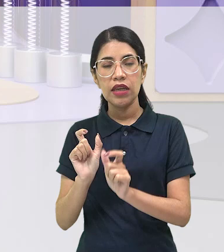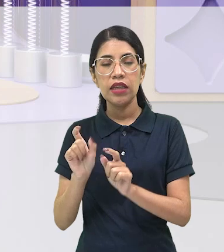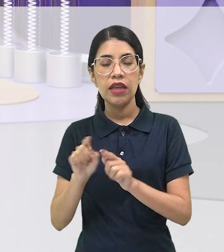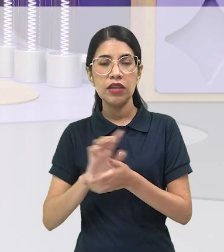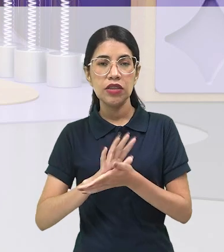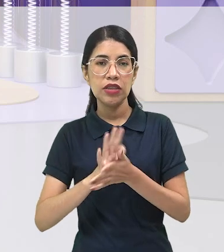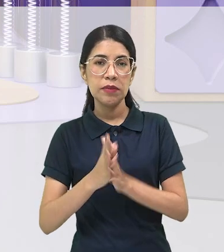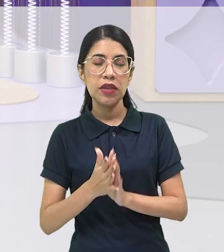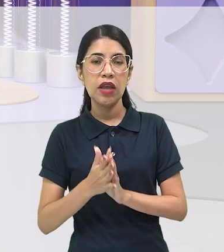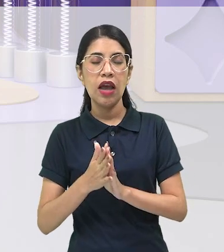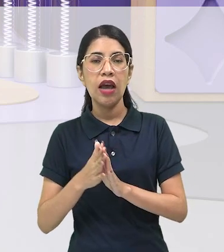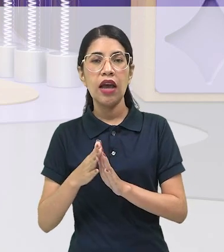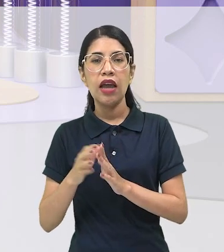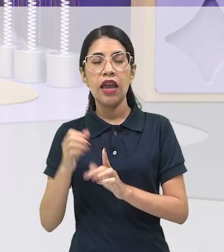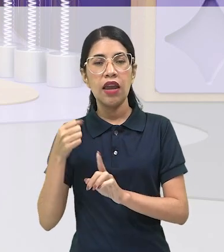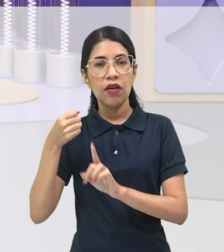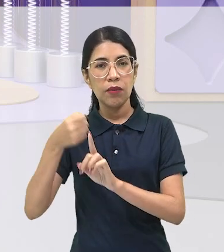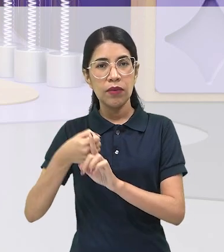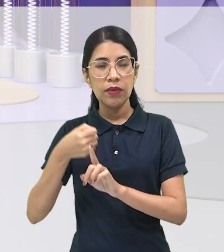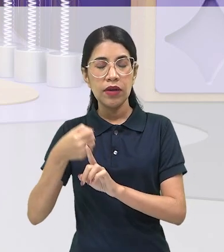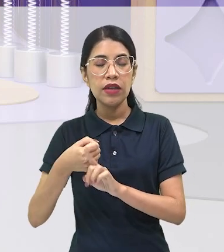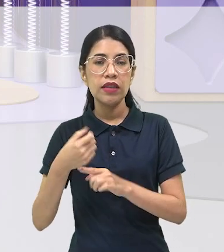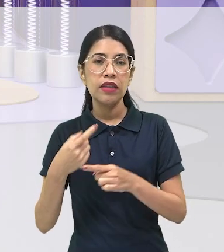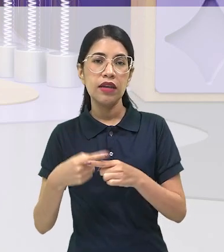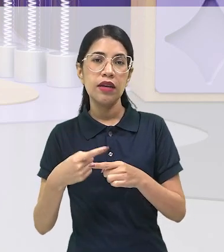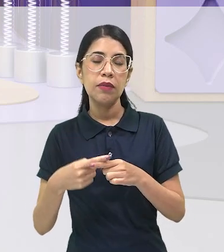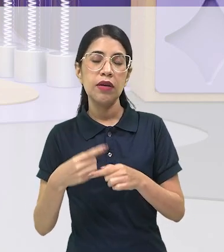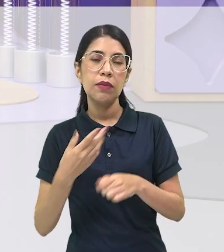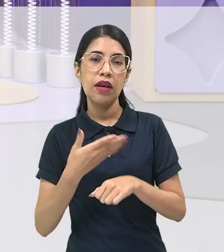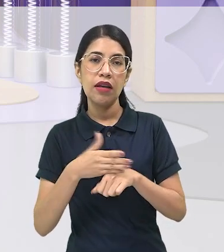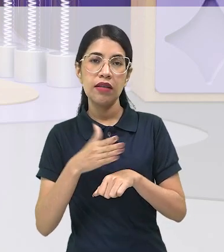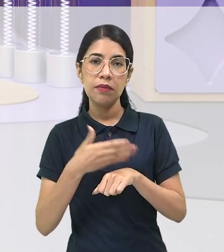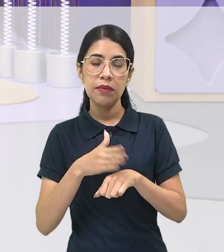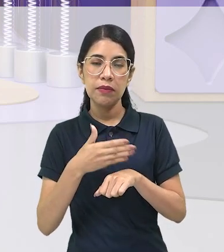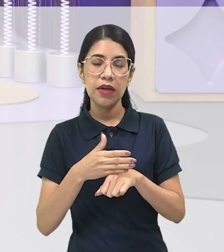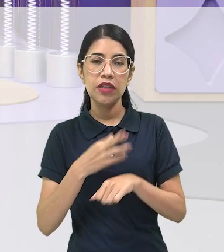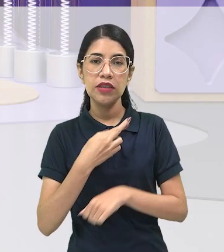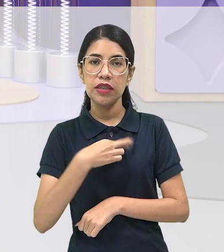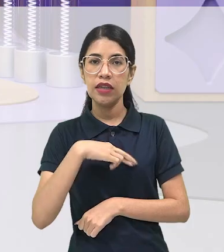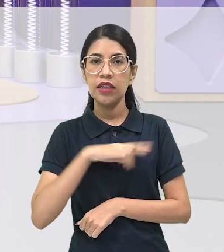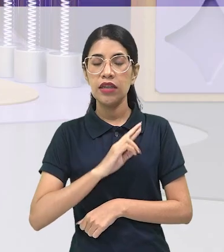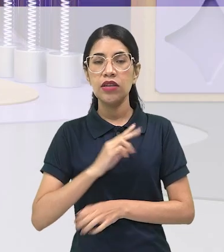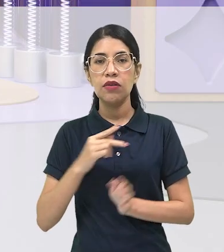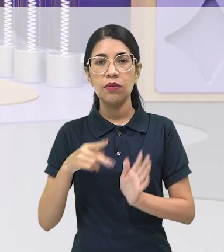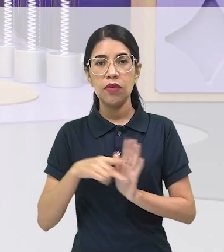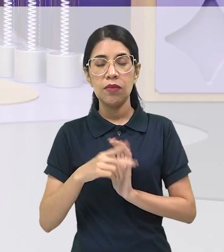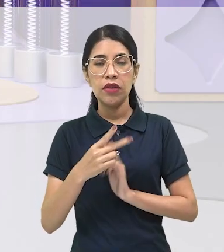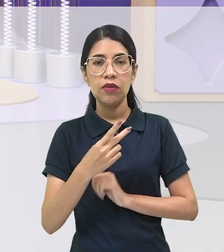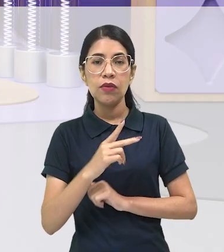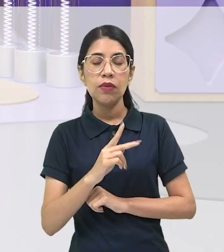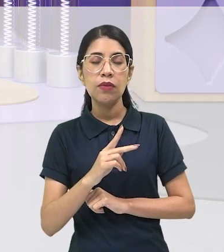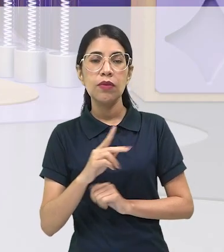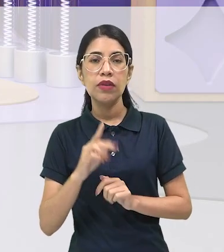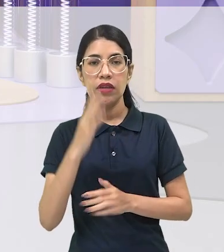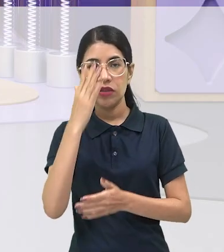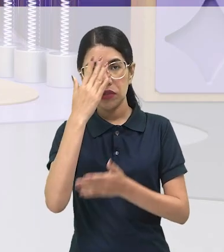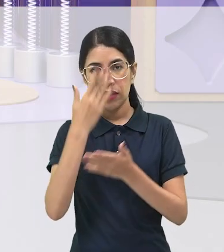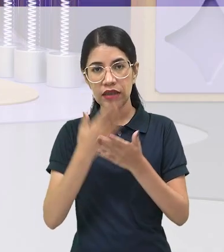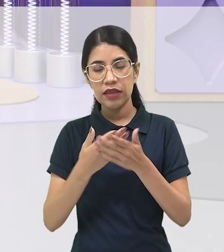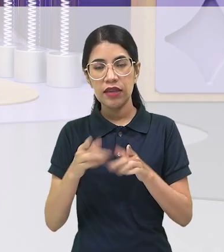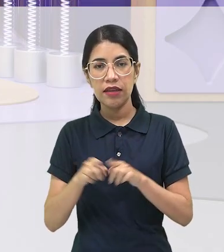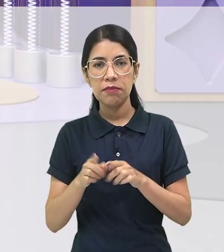discriminar, agredir pessoas por conta de suas práticas religiosas e crenças. Olha